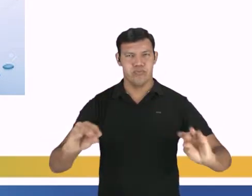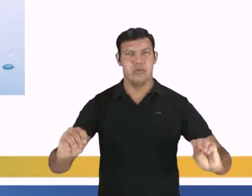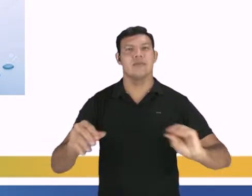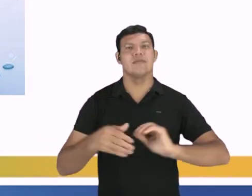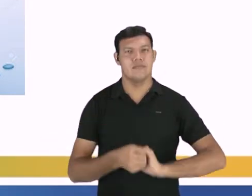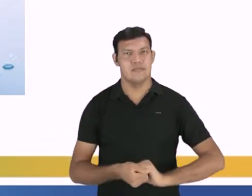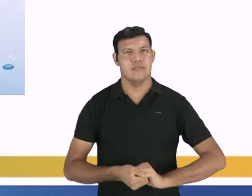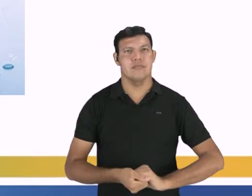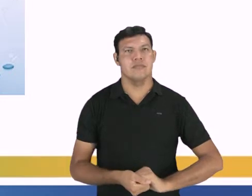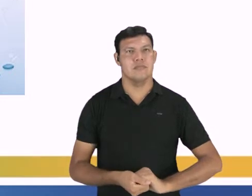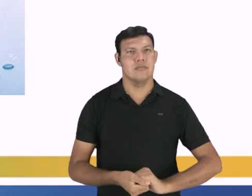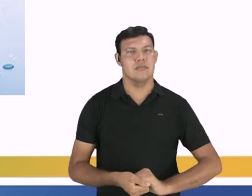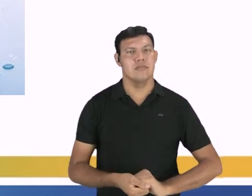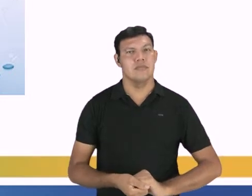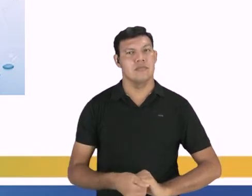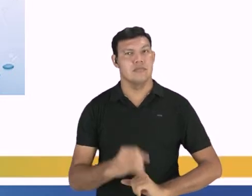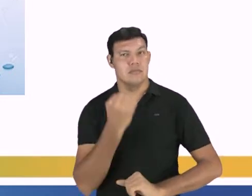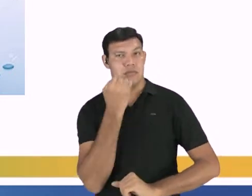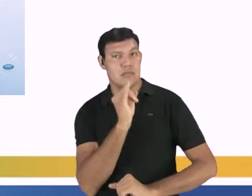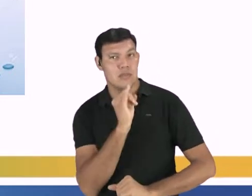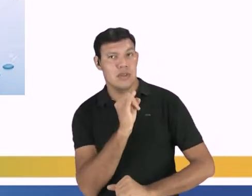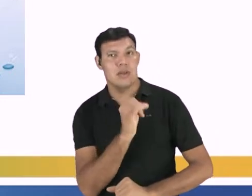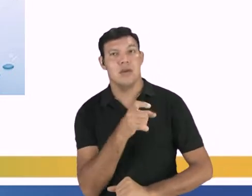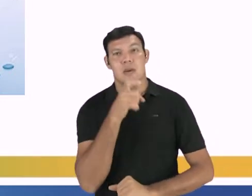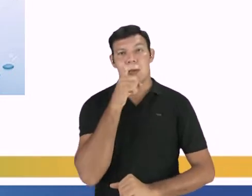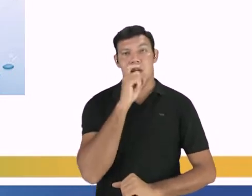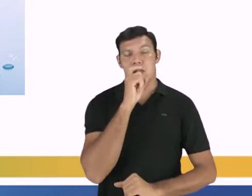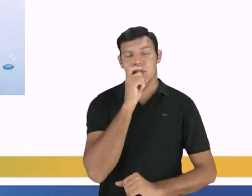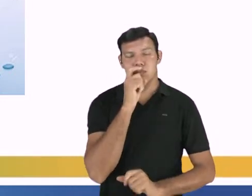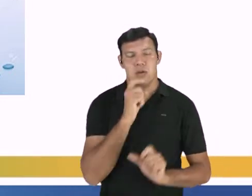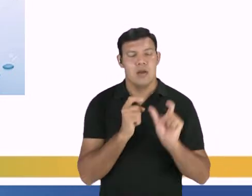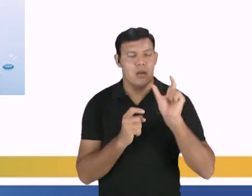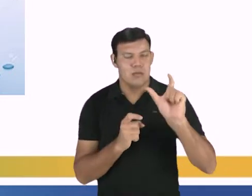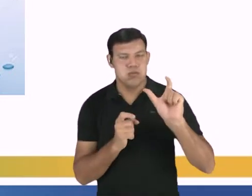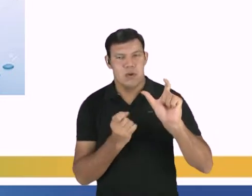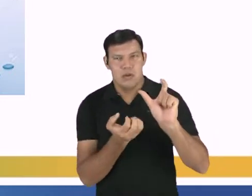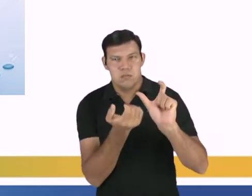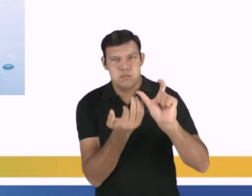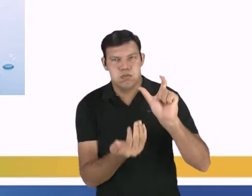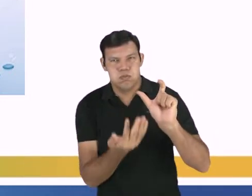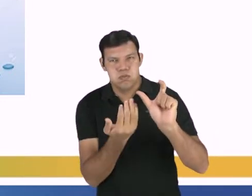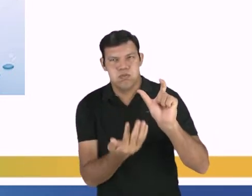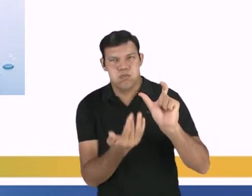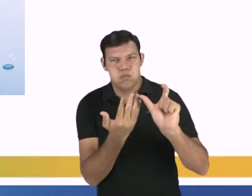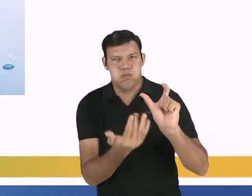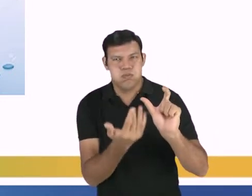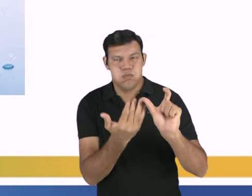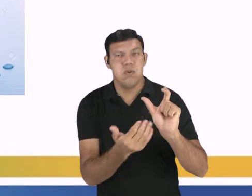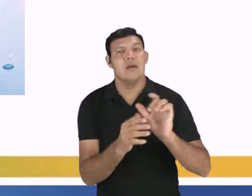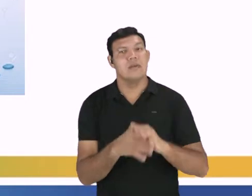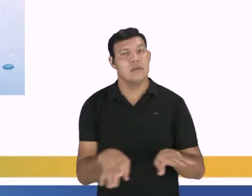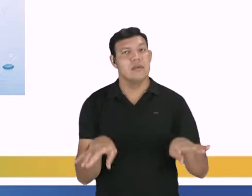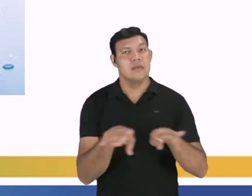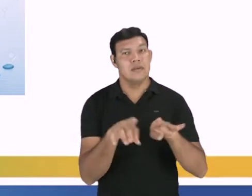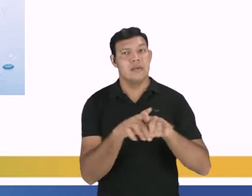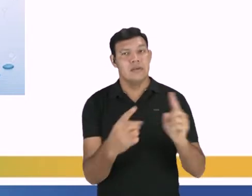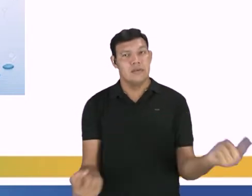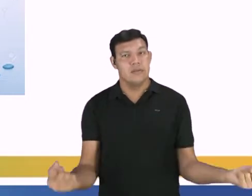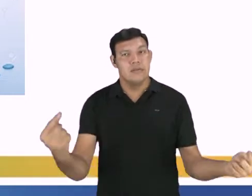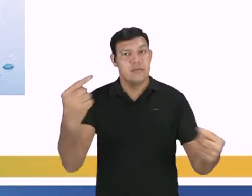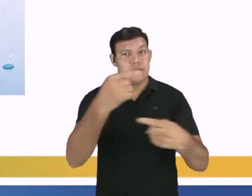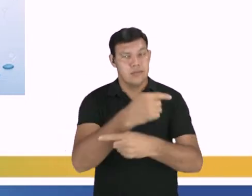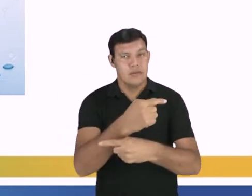heat ice, se você aquecer o gelo, it melts. Tá? Eu posso também inverter a ordem